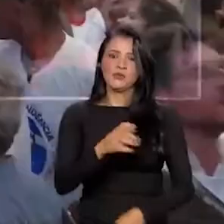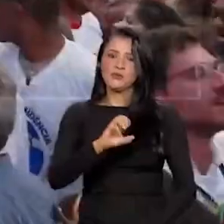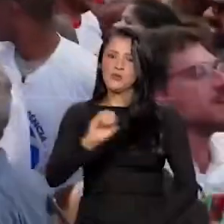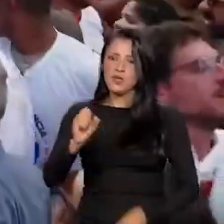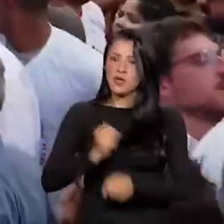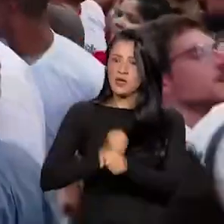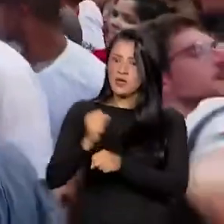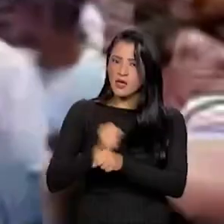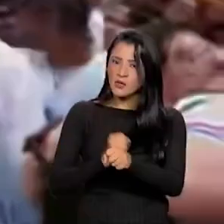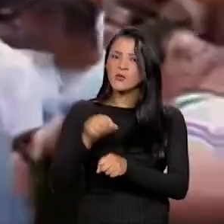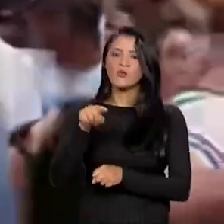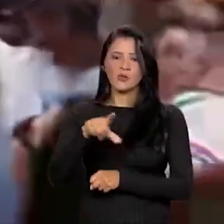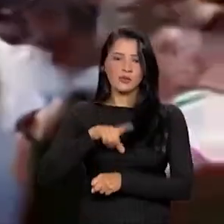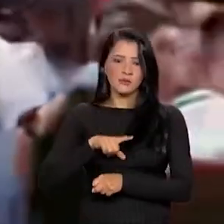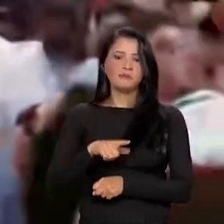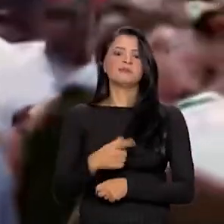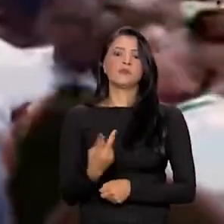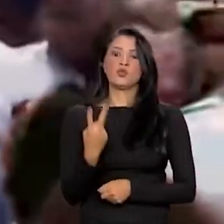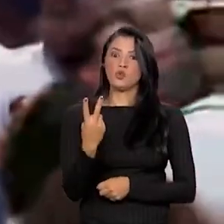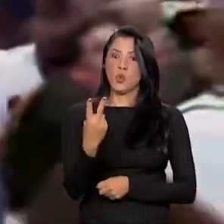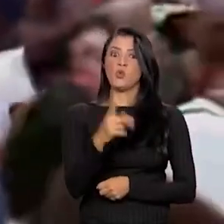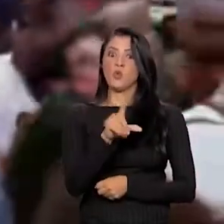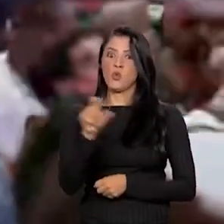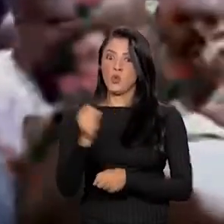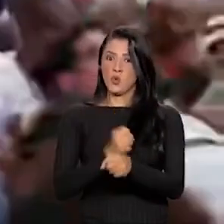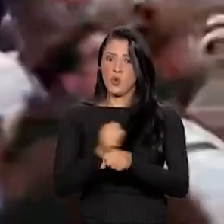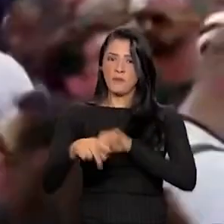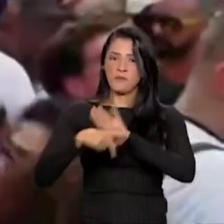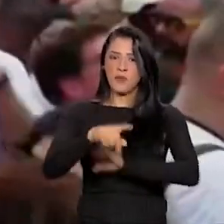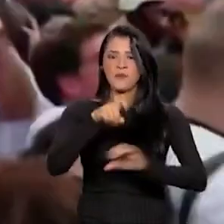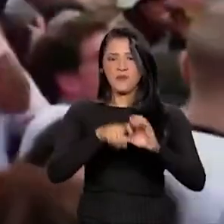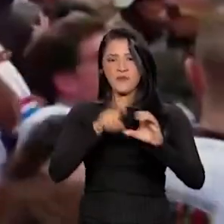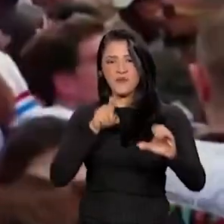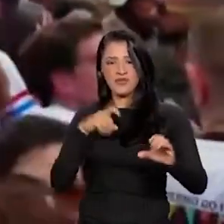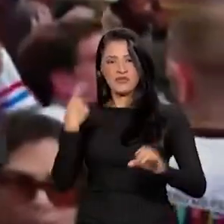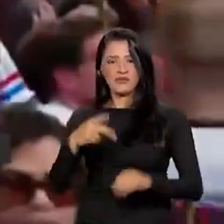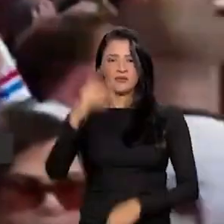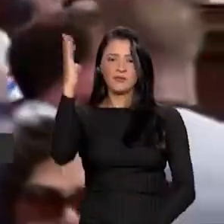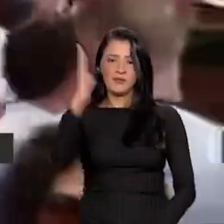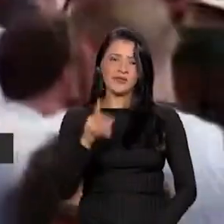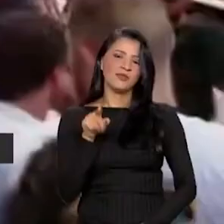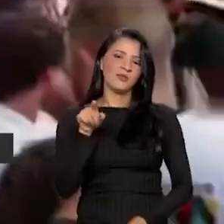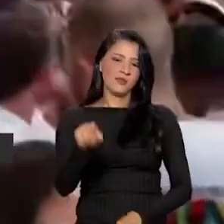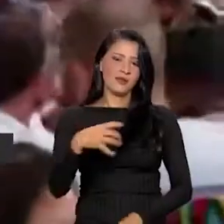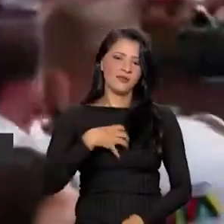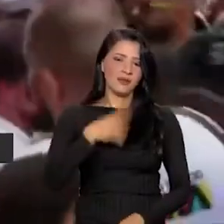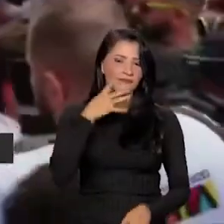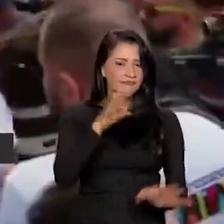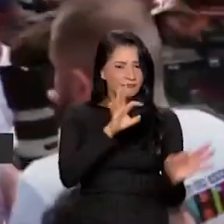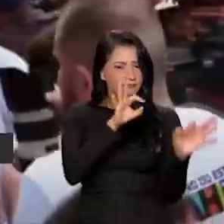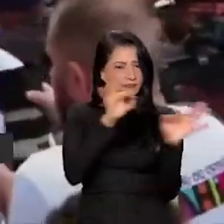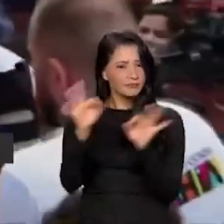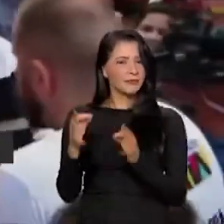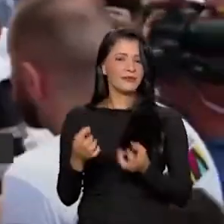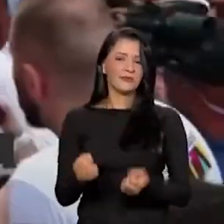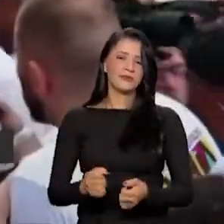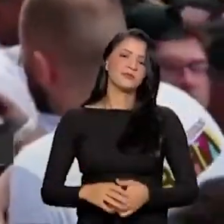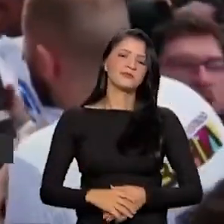do bicentenário da independência do Brasil na Bahia. Vamos acompanhar.